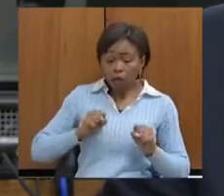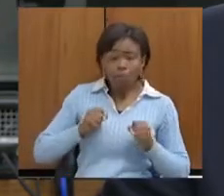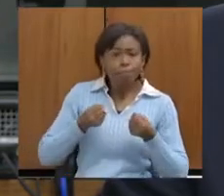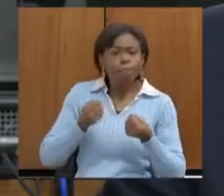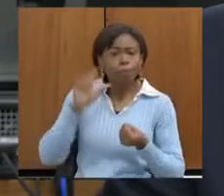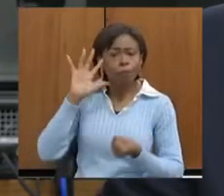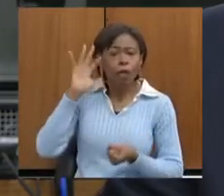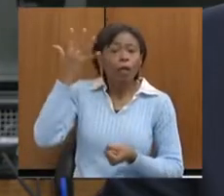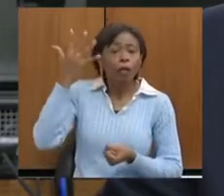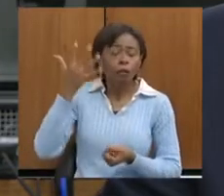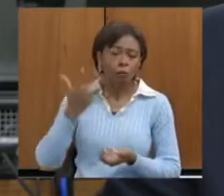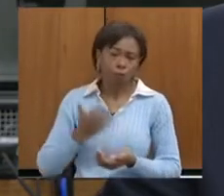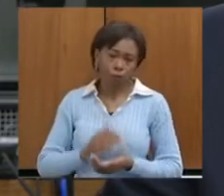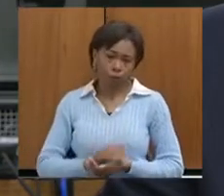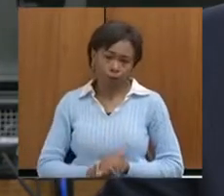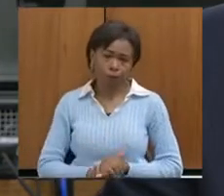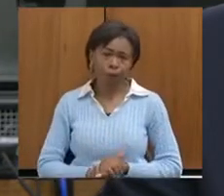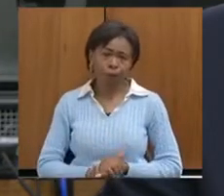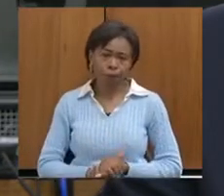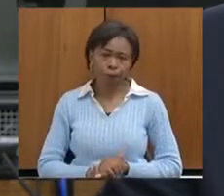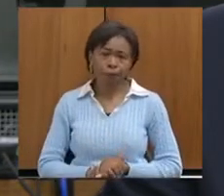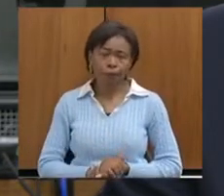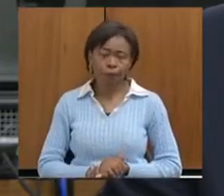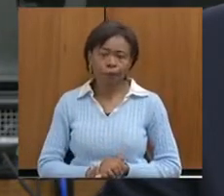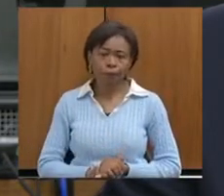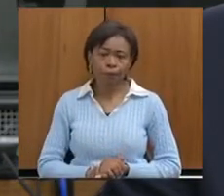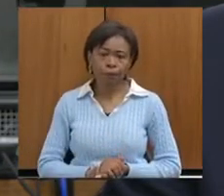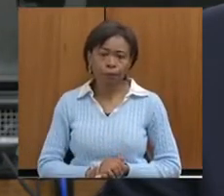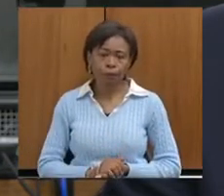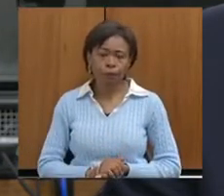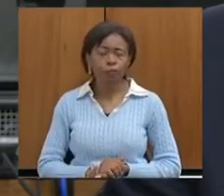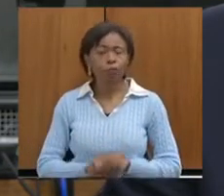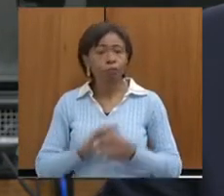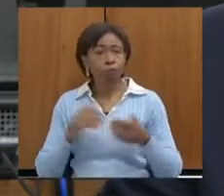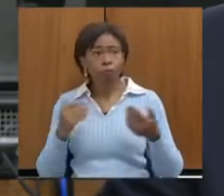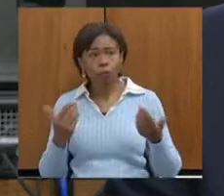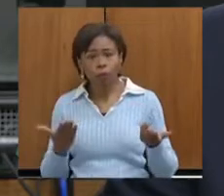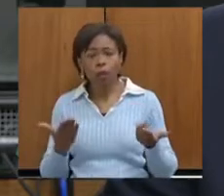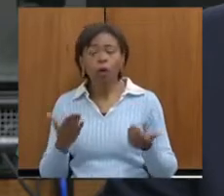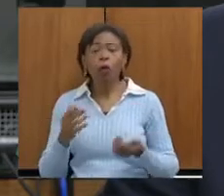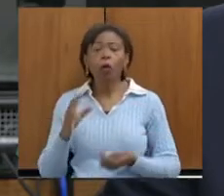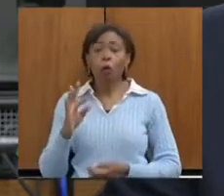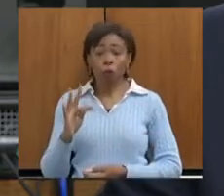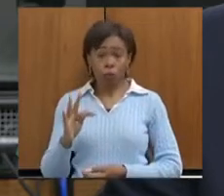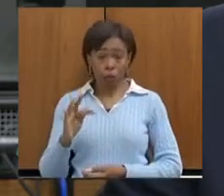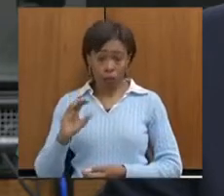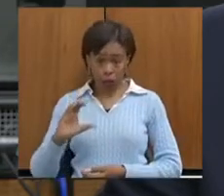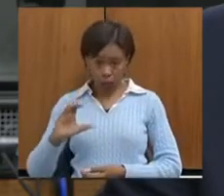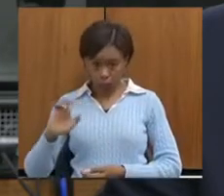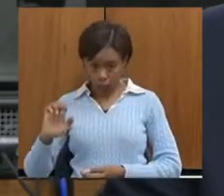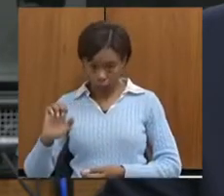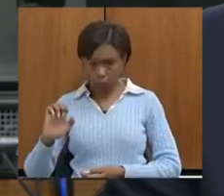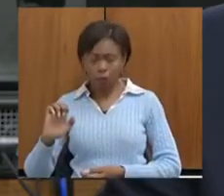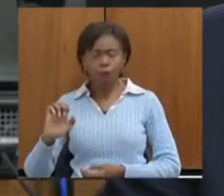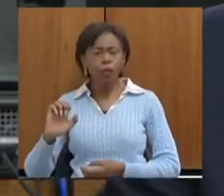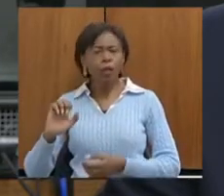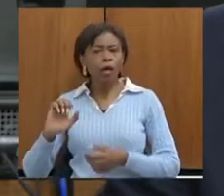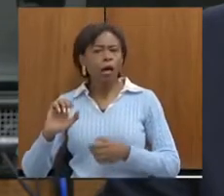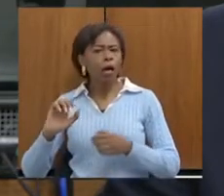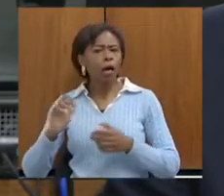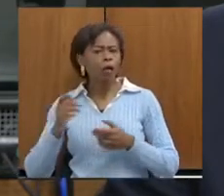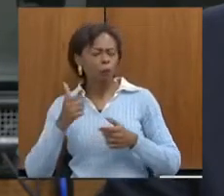minimizar aquela dor bom quando quando o tribunal de contas se dispõe